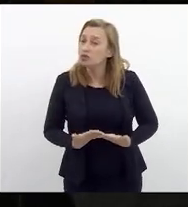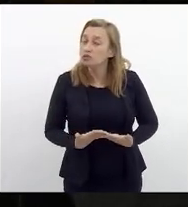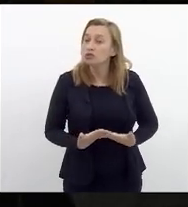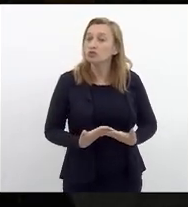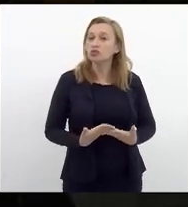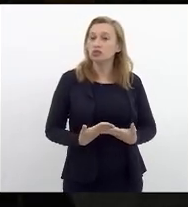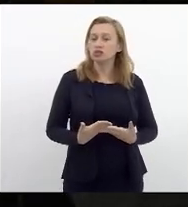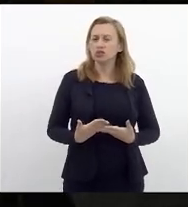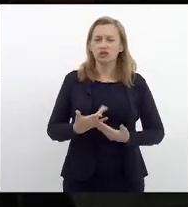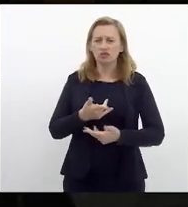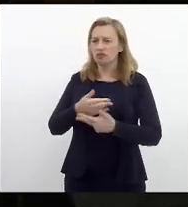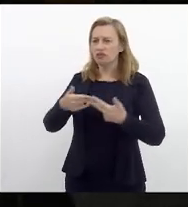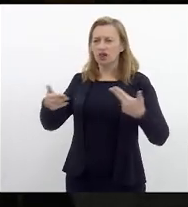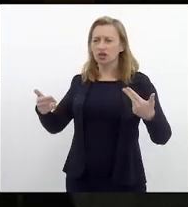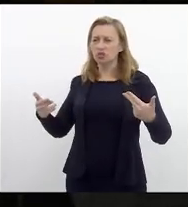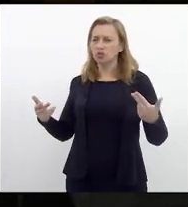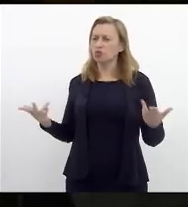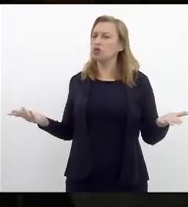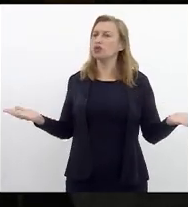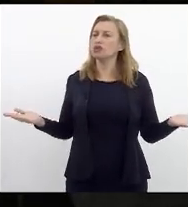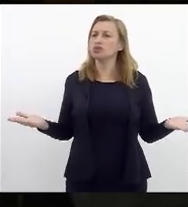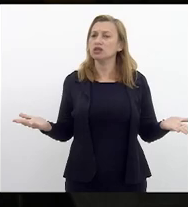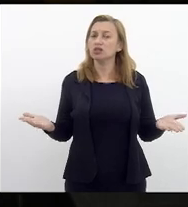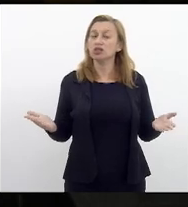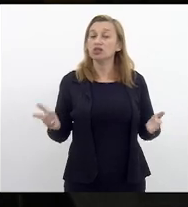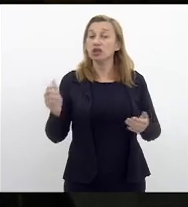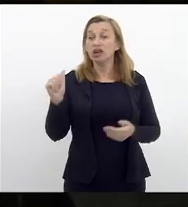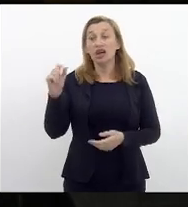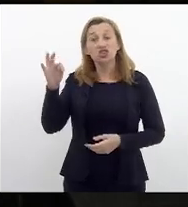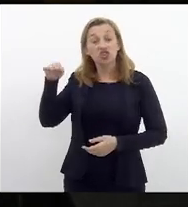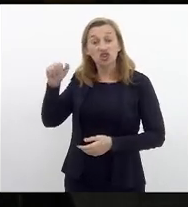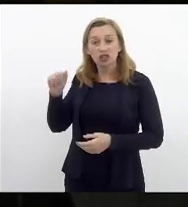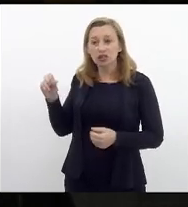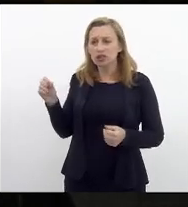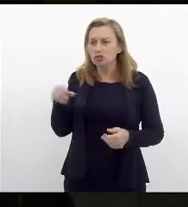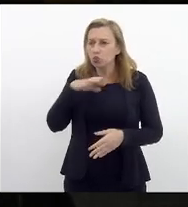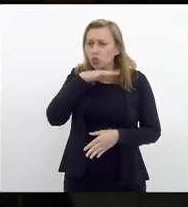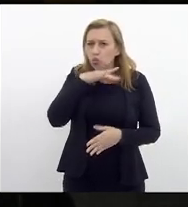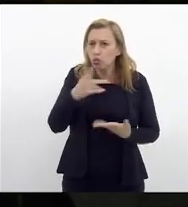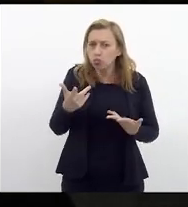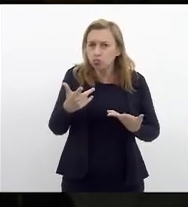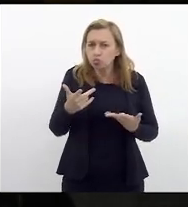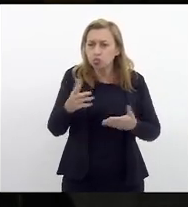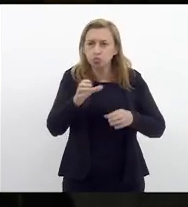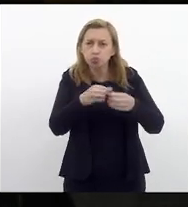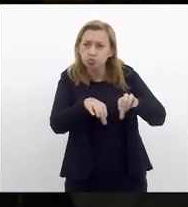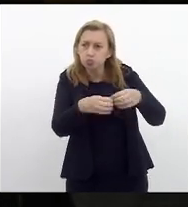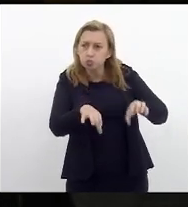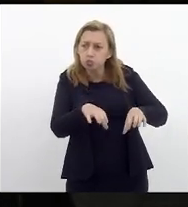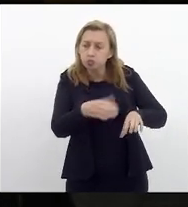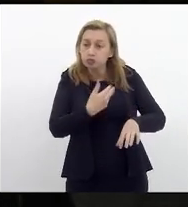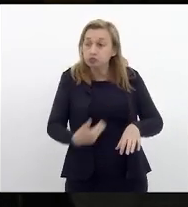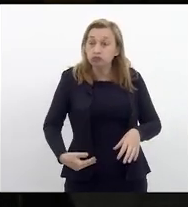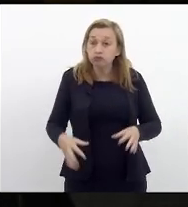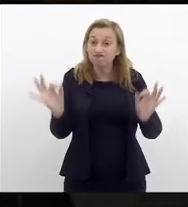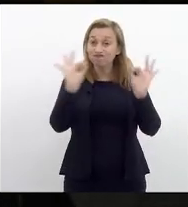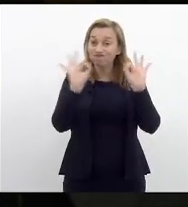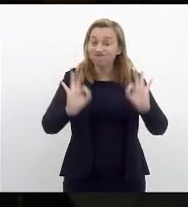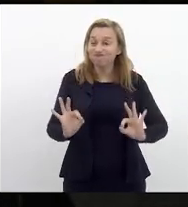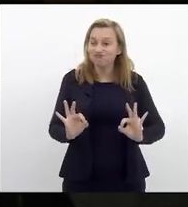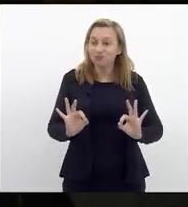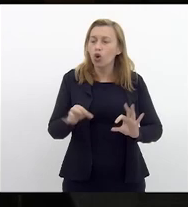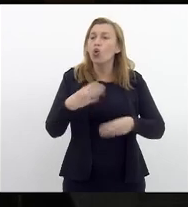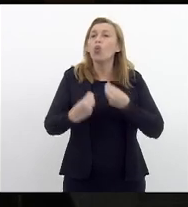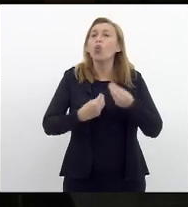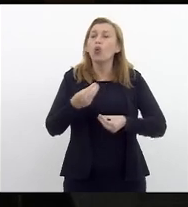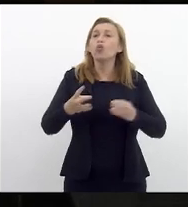outorgas trilionárias e agência precária. Nem o concurso público ainda fez. Como é que